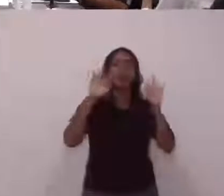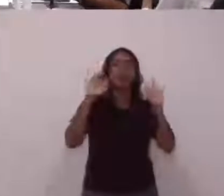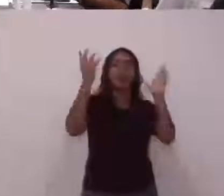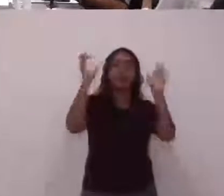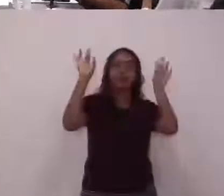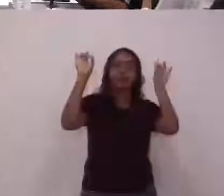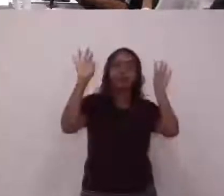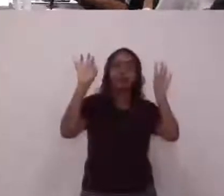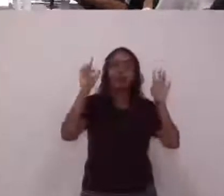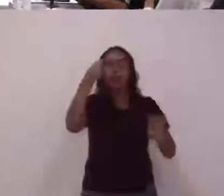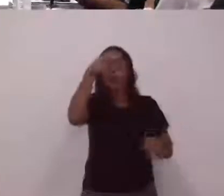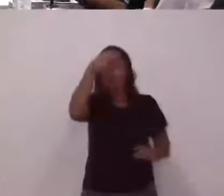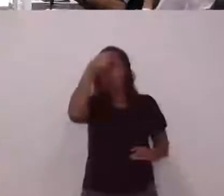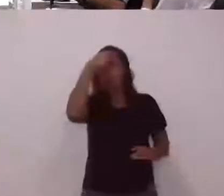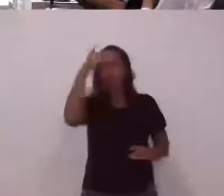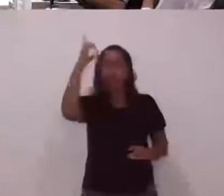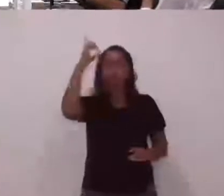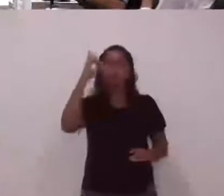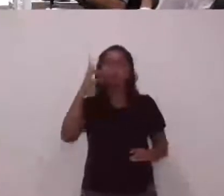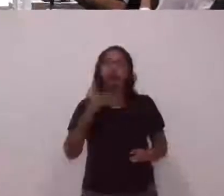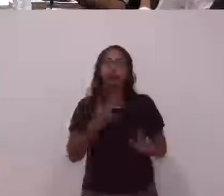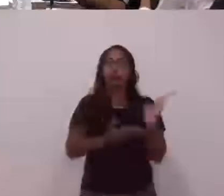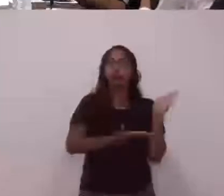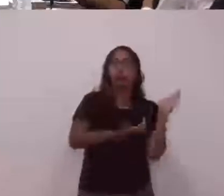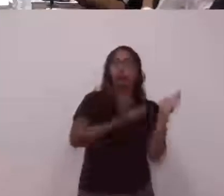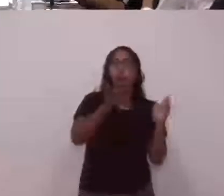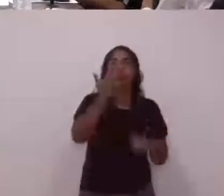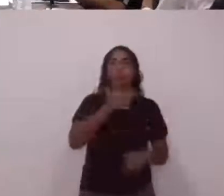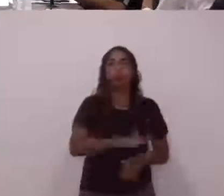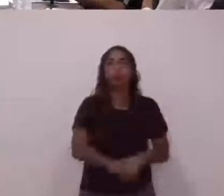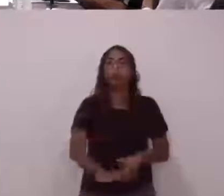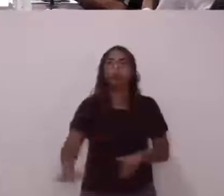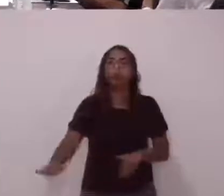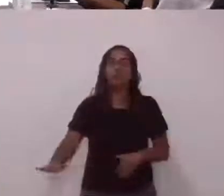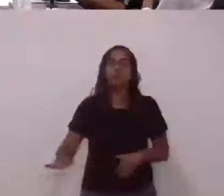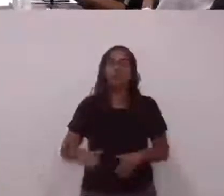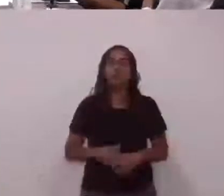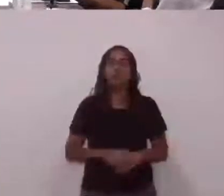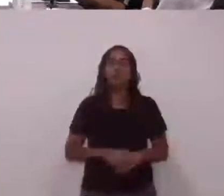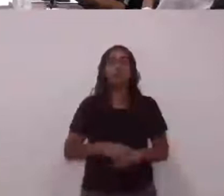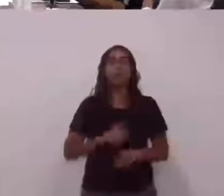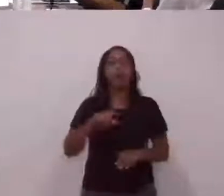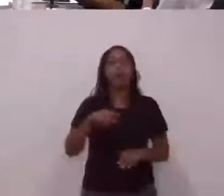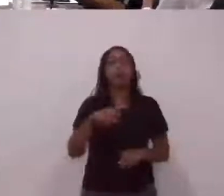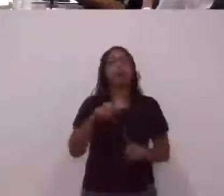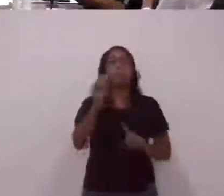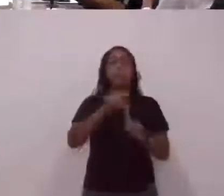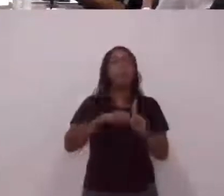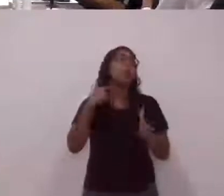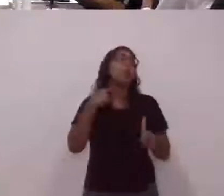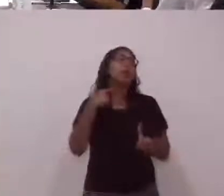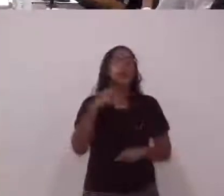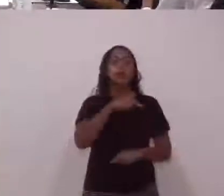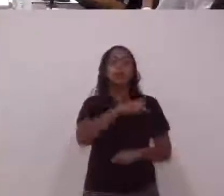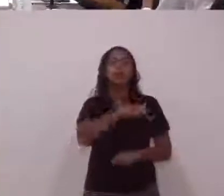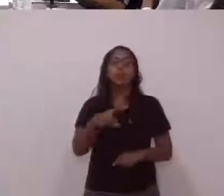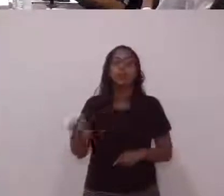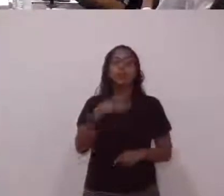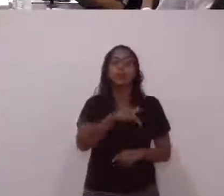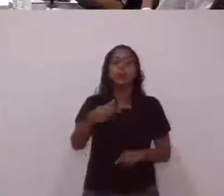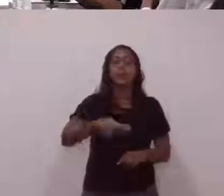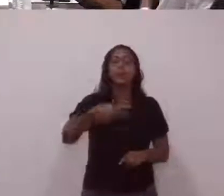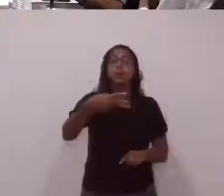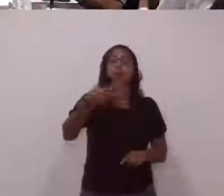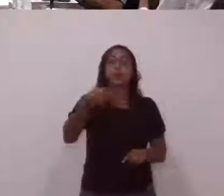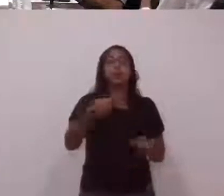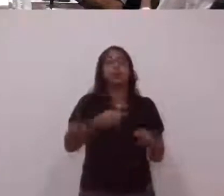conscientização sobre depressão infantil juvenil a ser celebrada anualmente na segunda semana do mês de maio. Primeira discussão